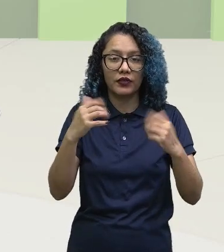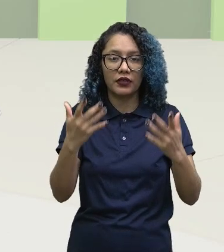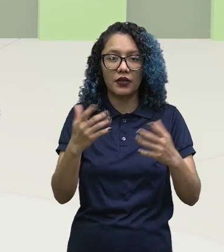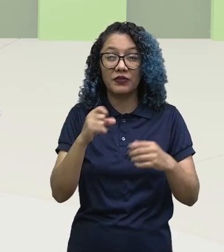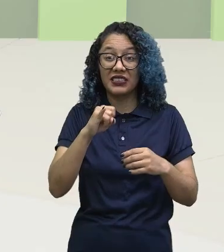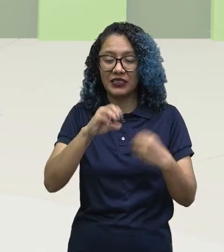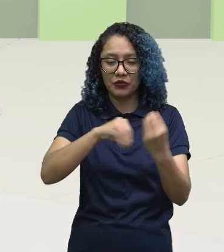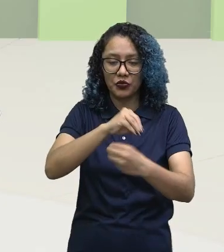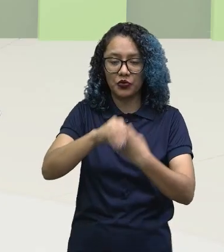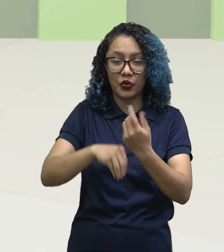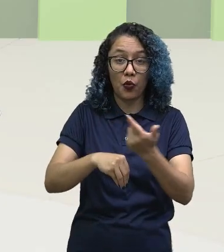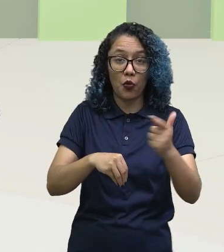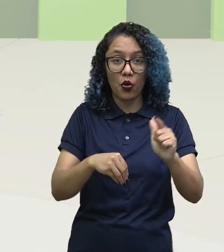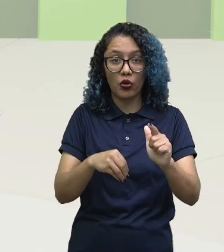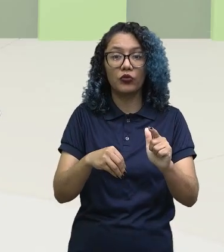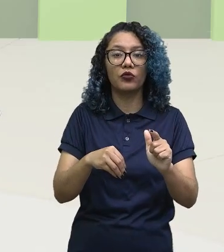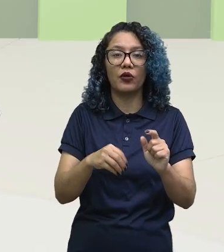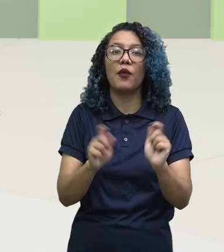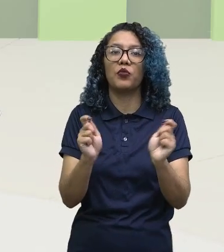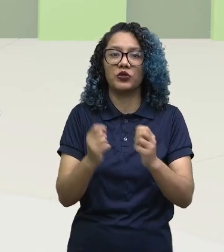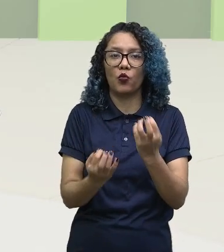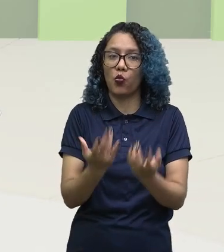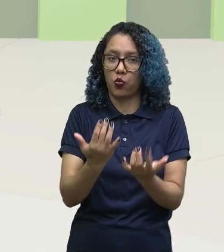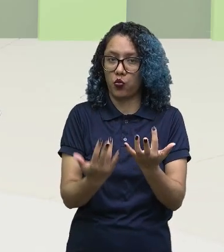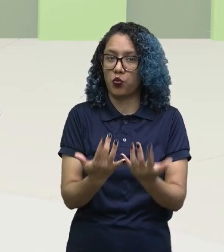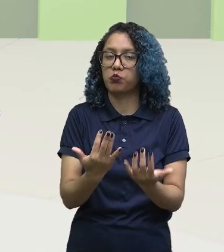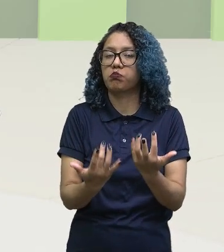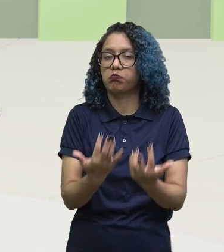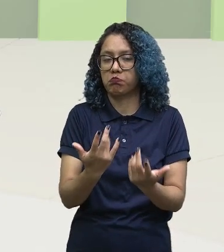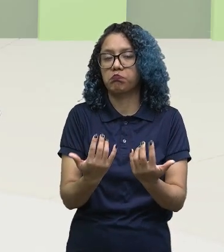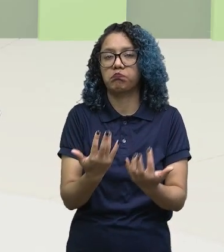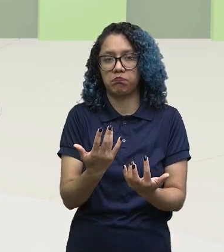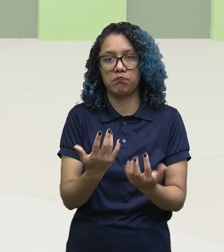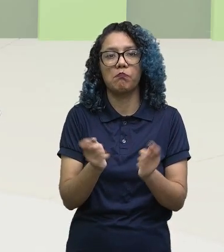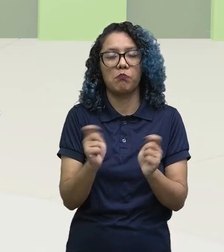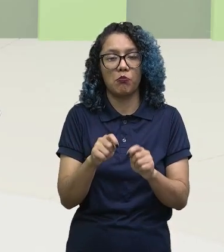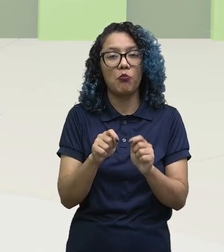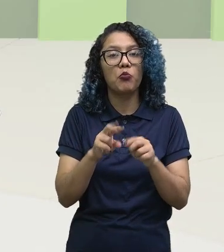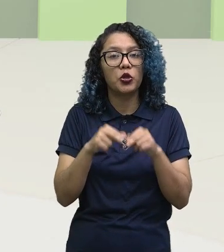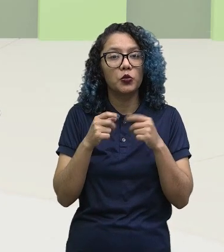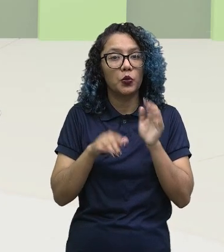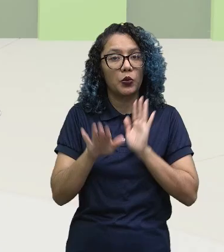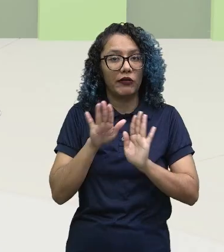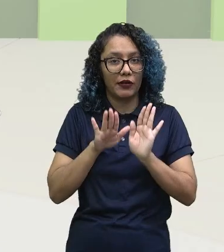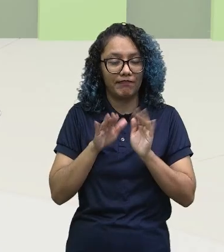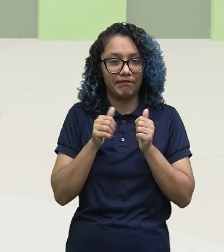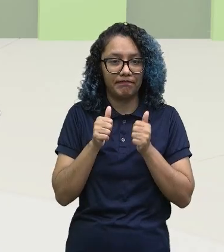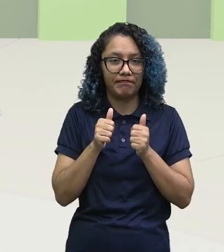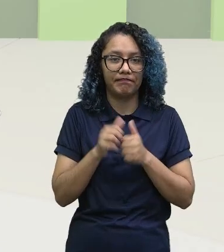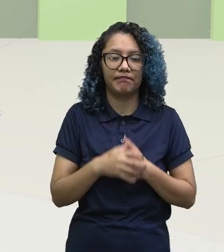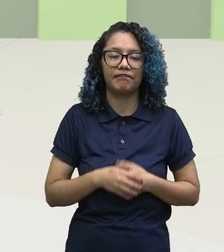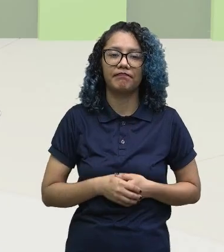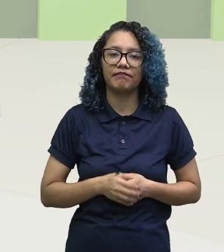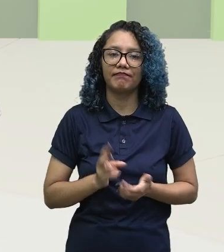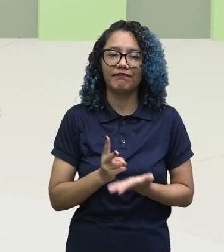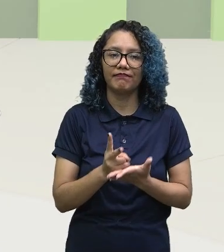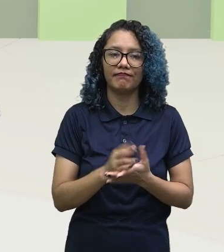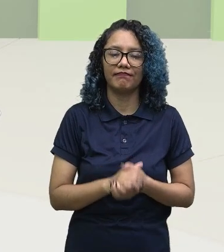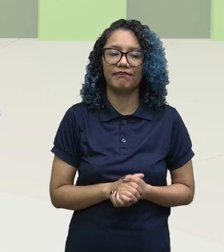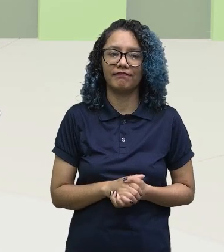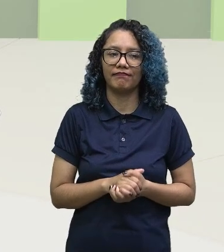com a glicerina, ele vai pegar fogo ali sozinho, tá? Então, toma cuidado, pelo amor de Deus.